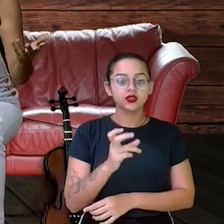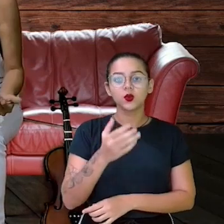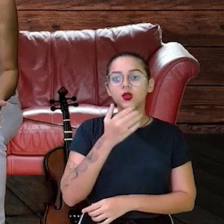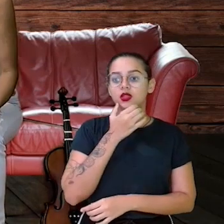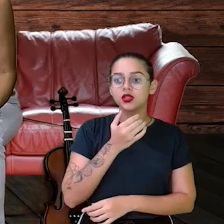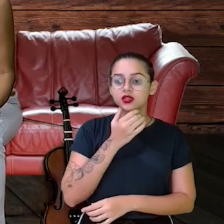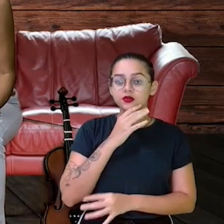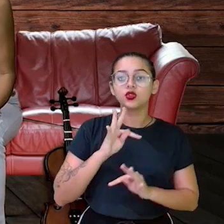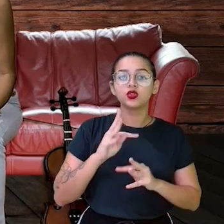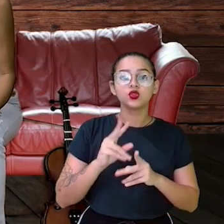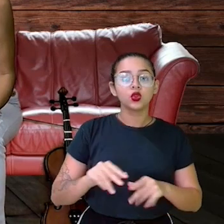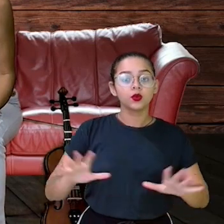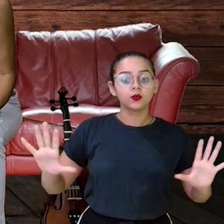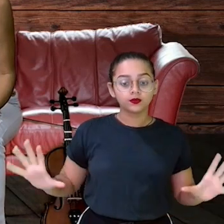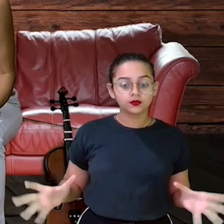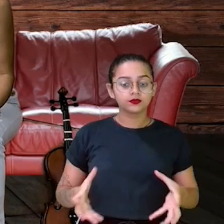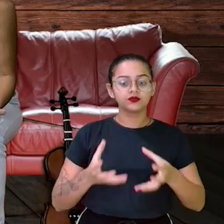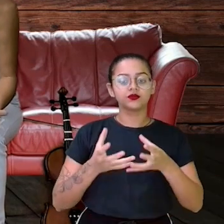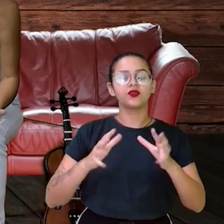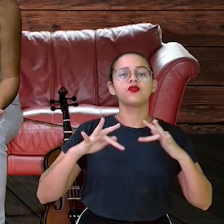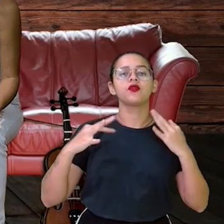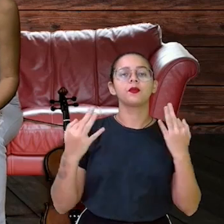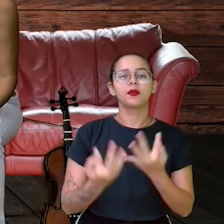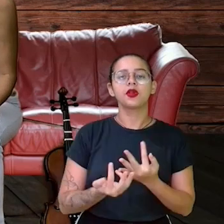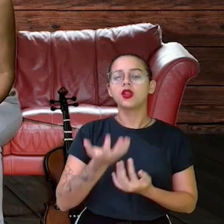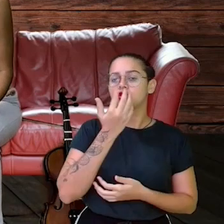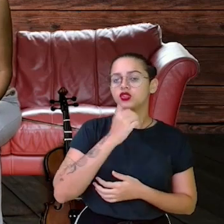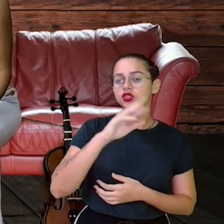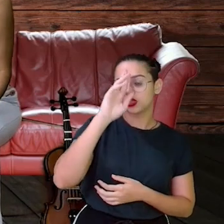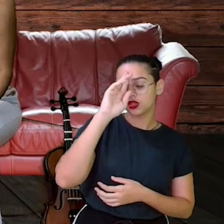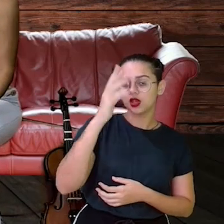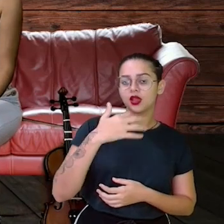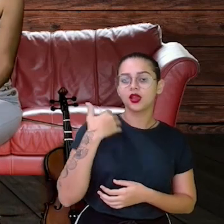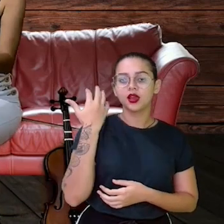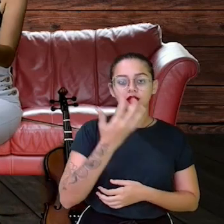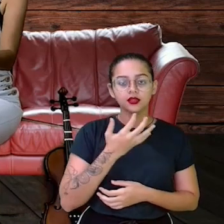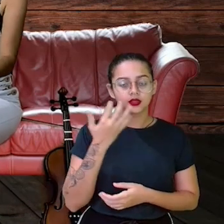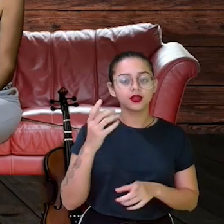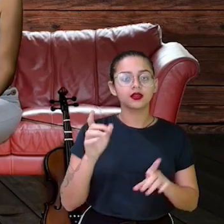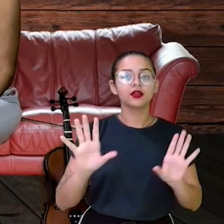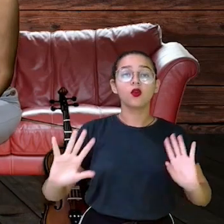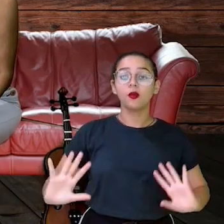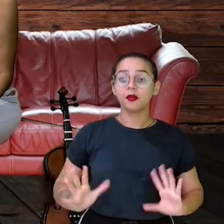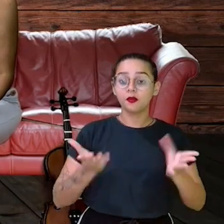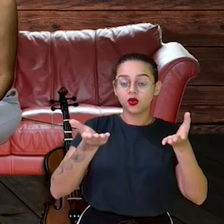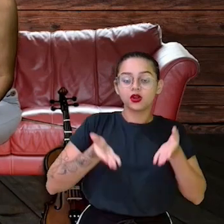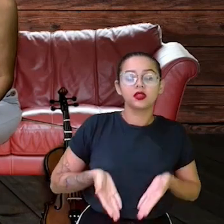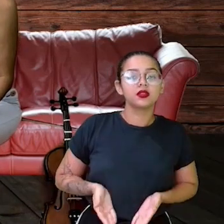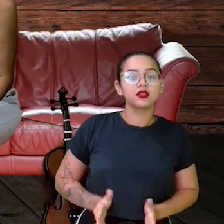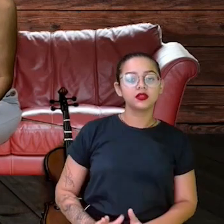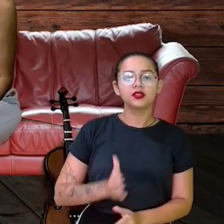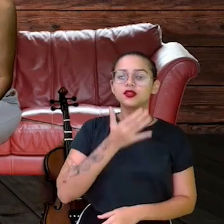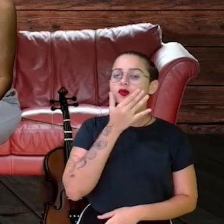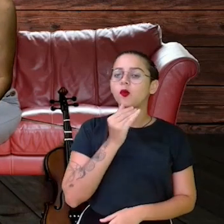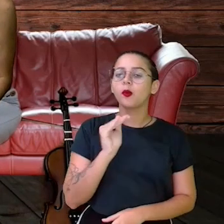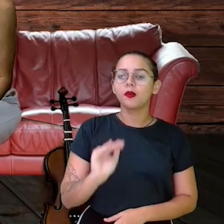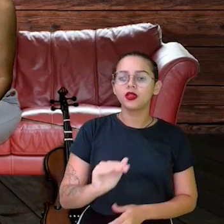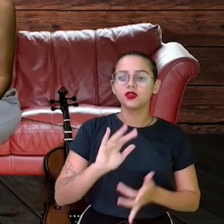aí em família para jantar, cantar e comemorar o nascimento do menino